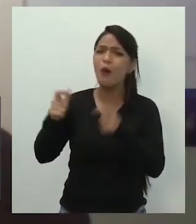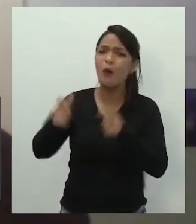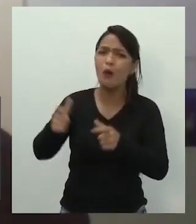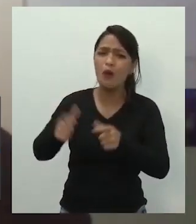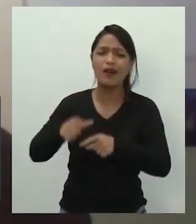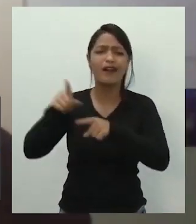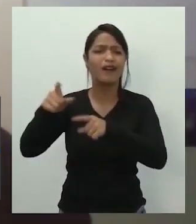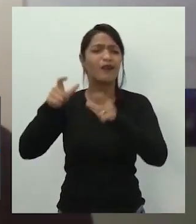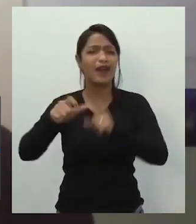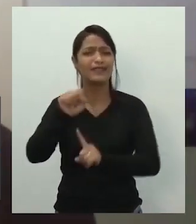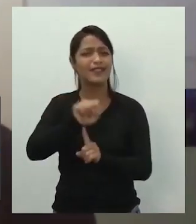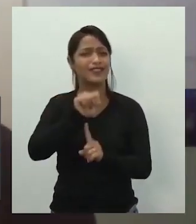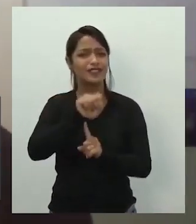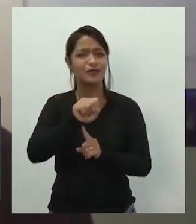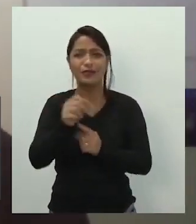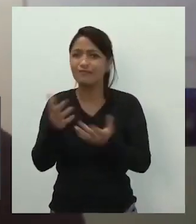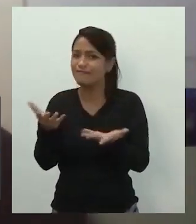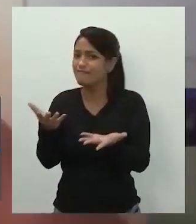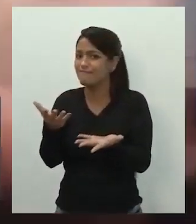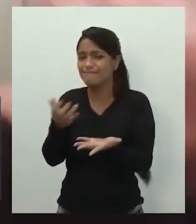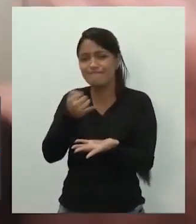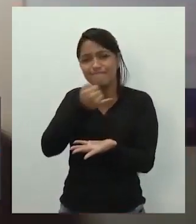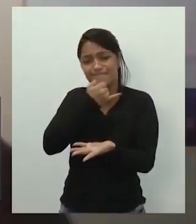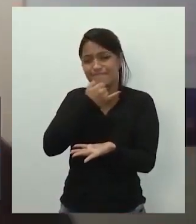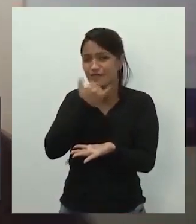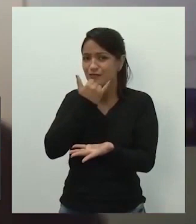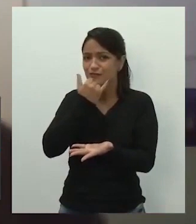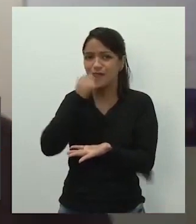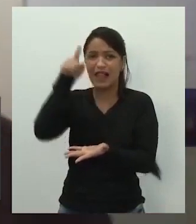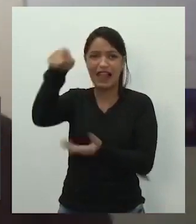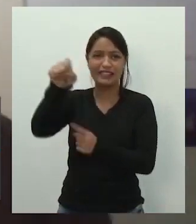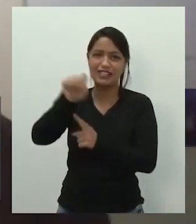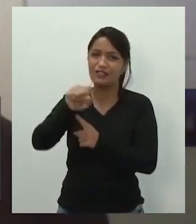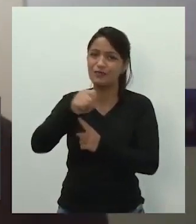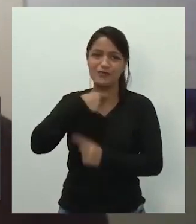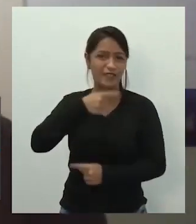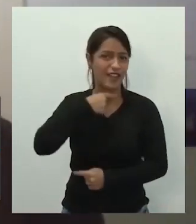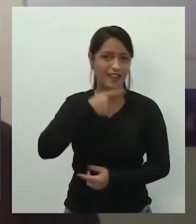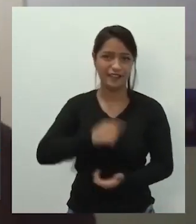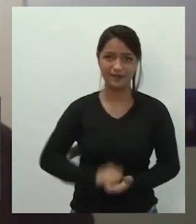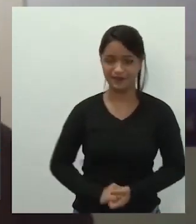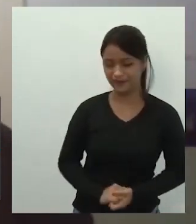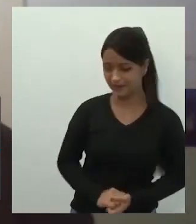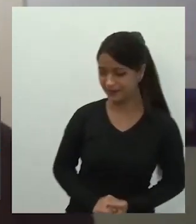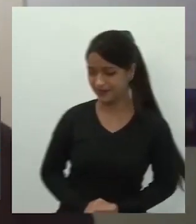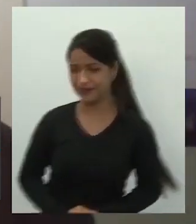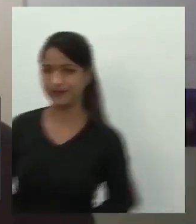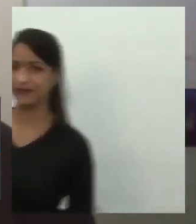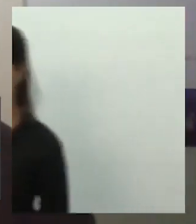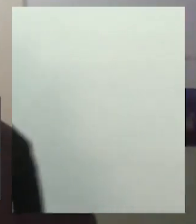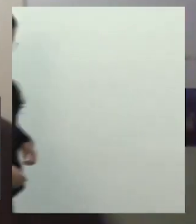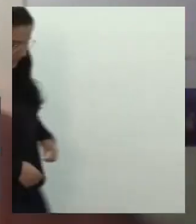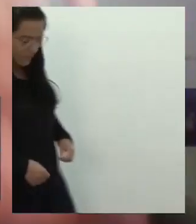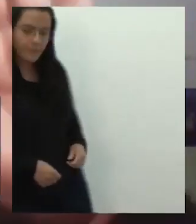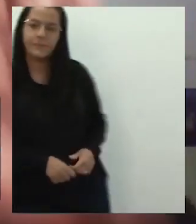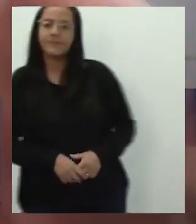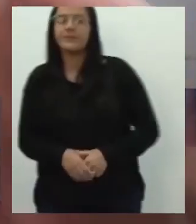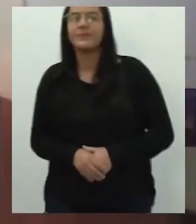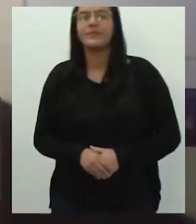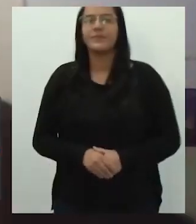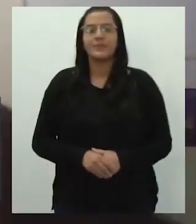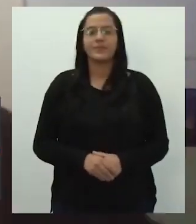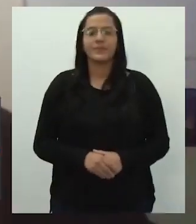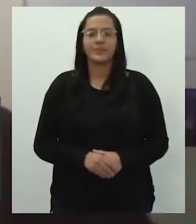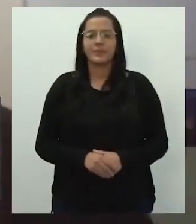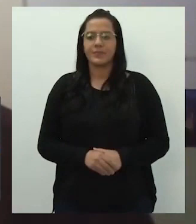Olha, nosso canal não chega lá, né? Para ter uma ideia, né, de que o nosso trabalho não é muito bem entendido ainda. Bom, numa